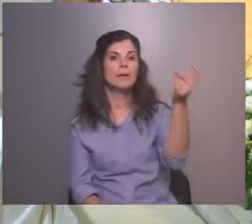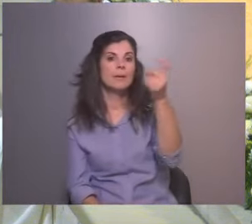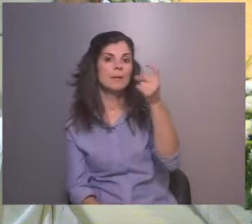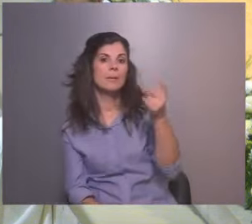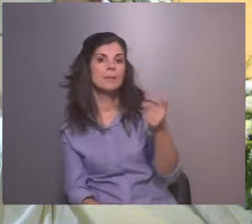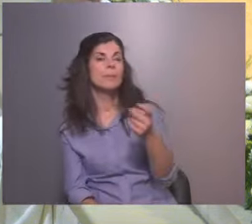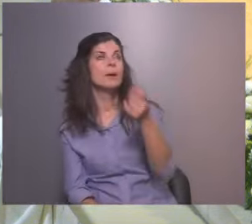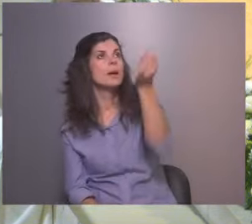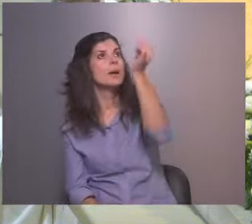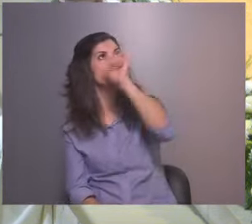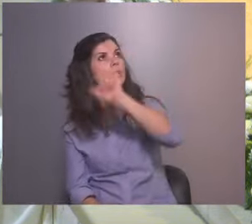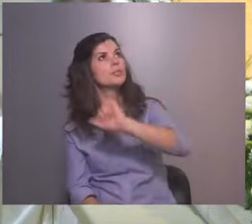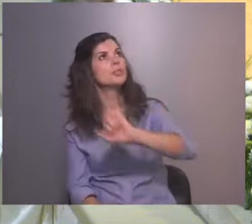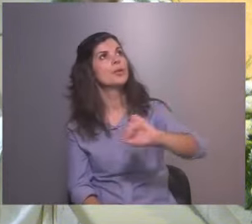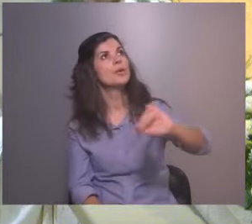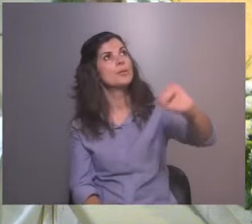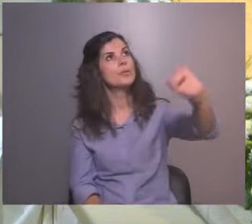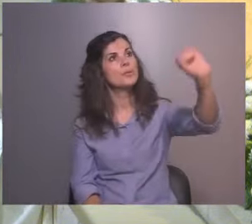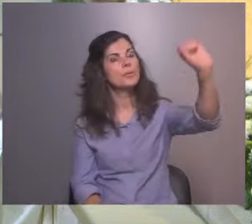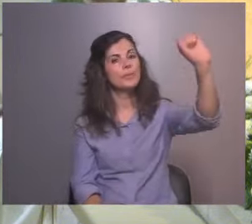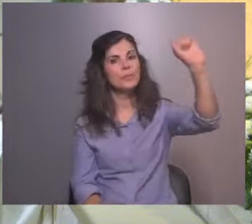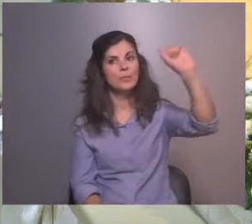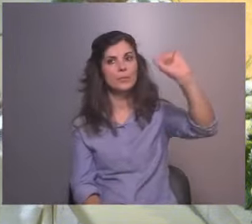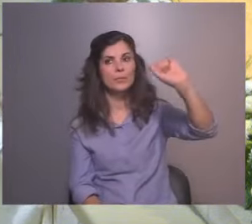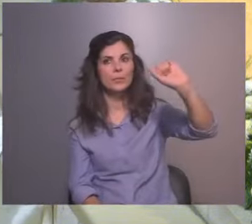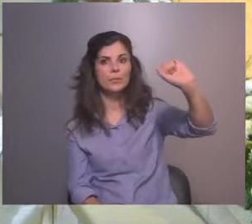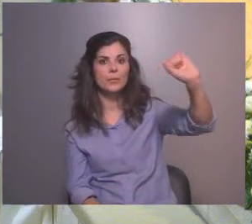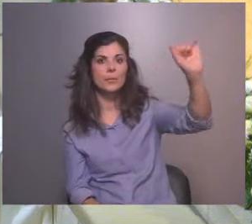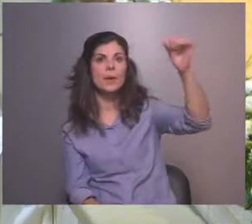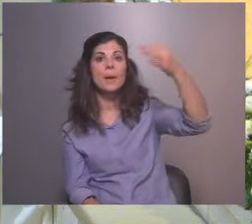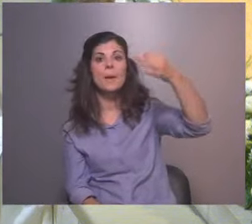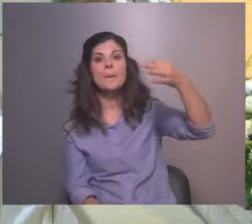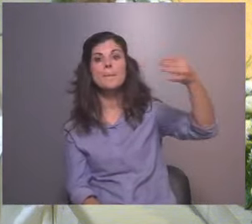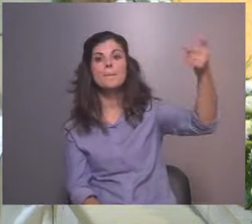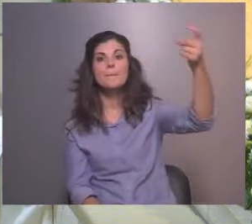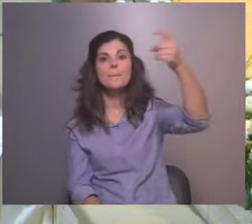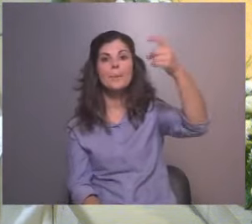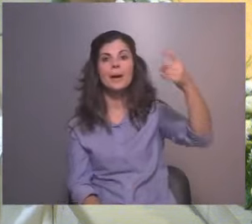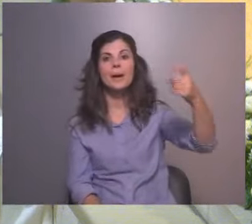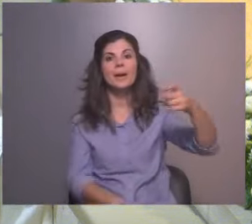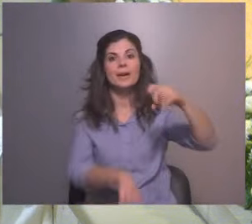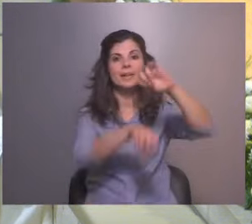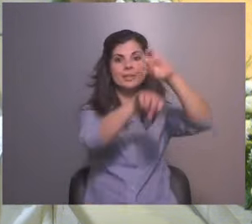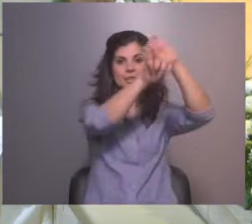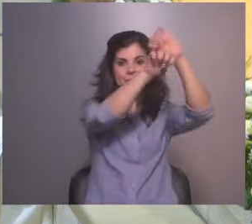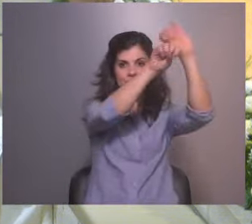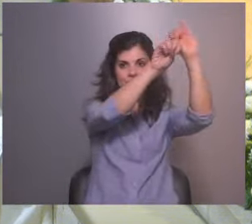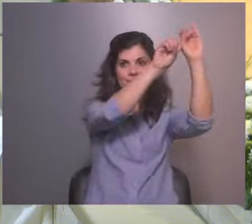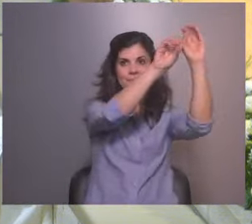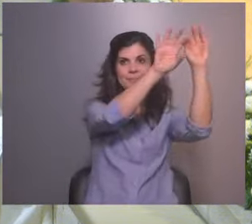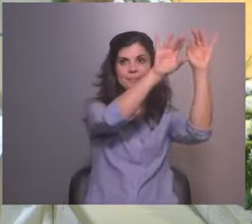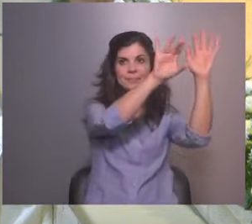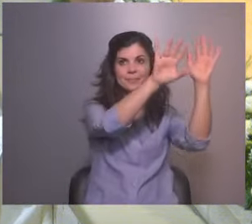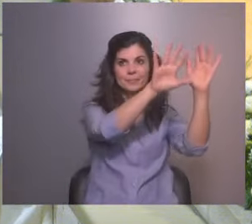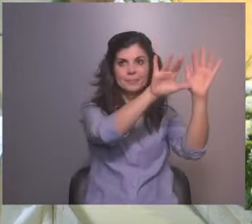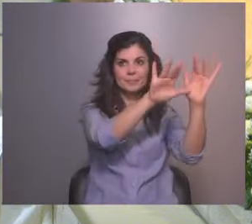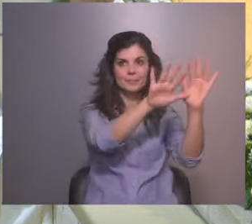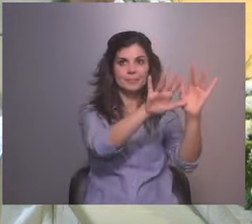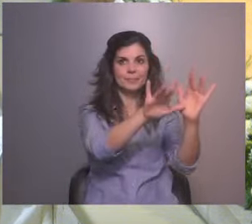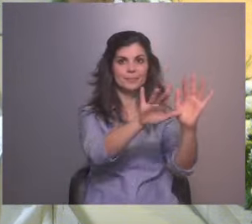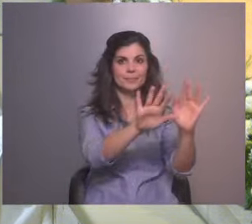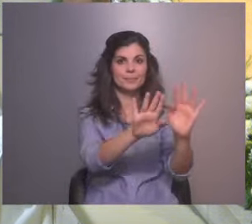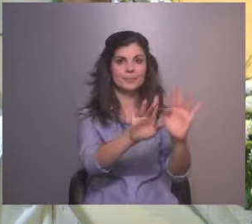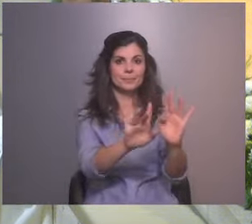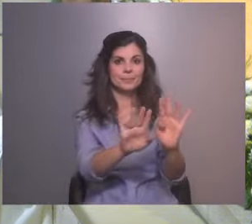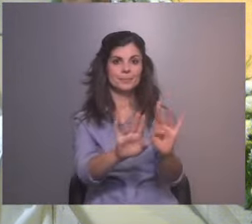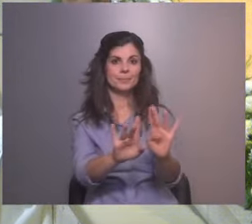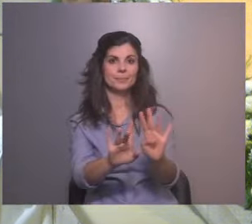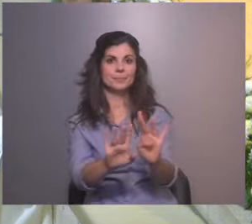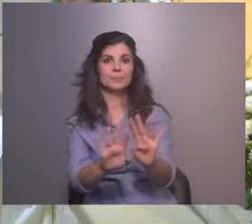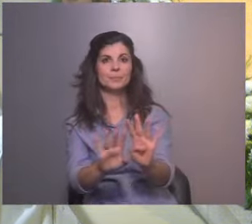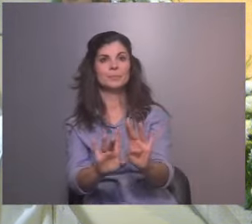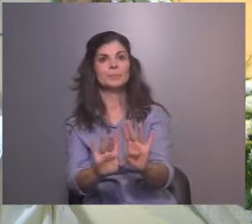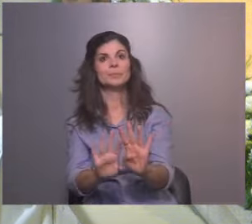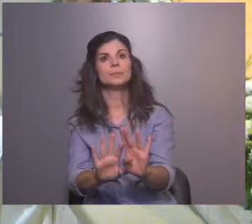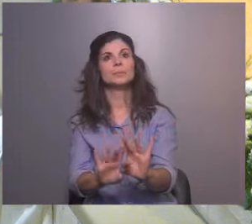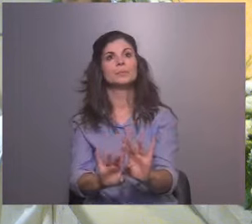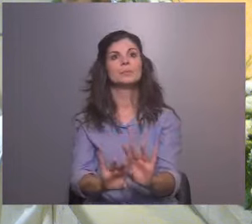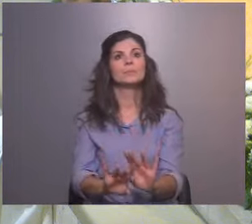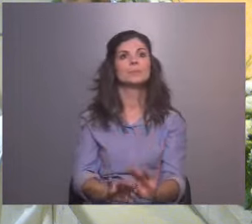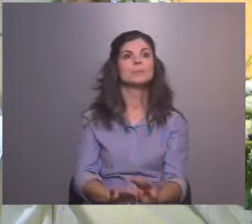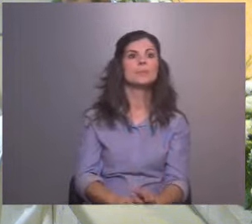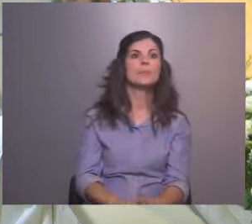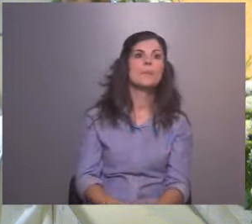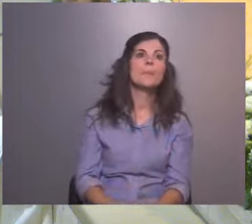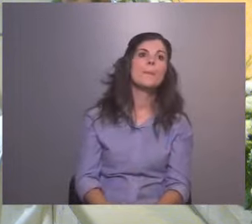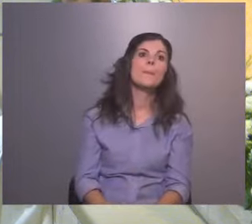pacem. Juntamos então estas duas partes. Regina Pacis, da nobis pacem. Rainha da Paz, dá-nos a